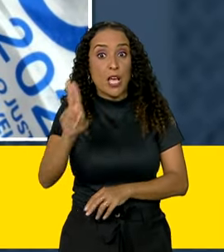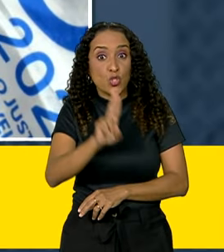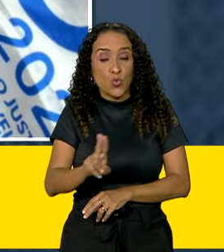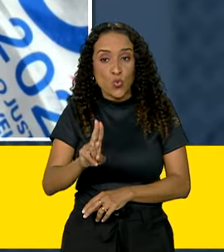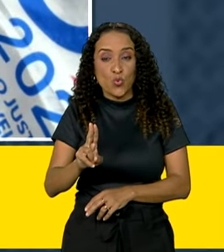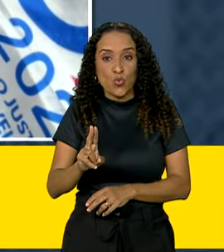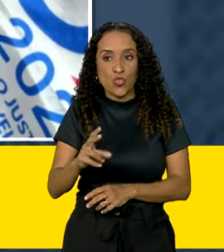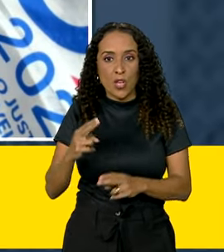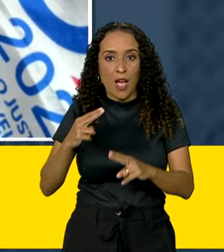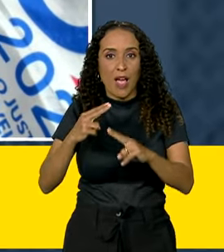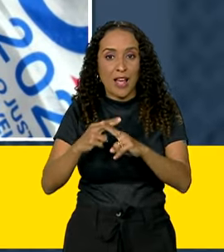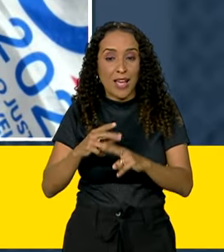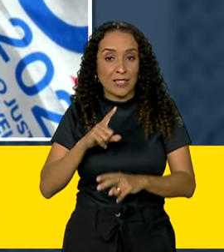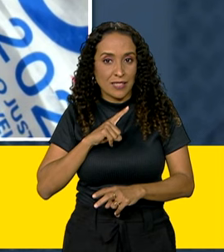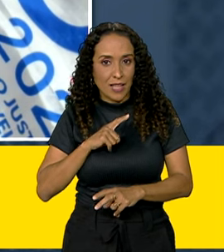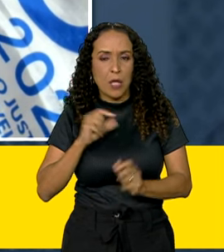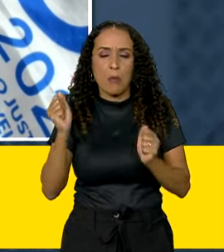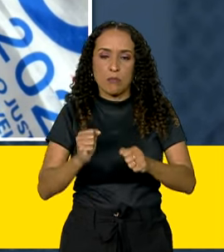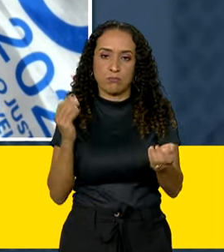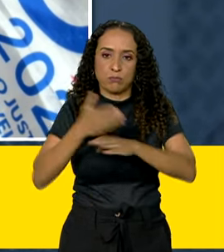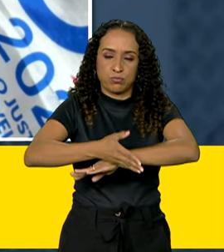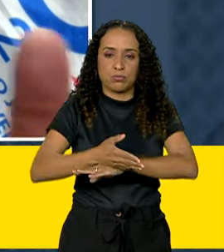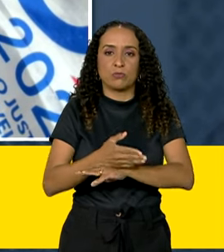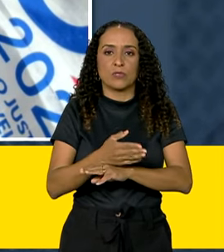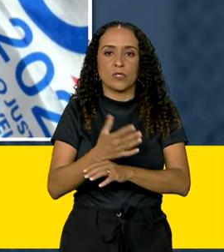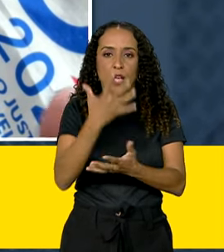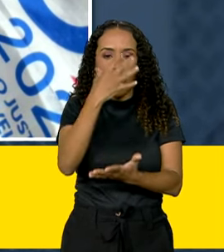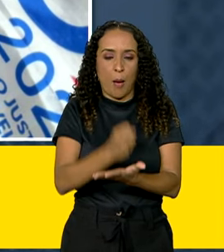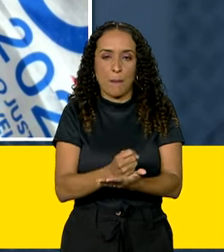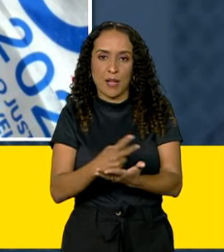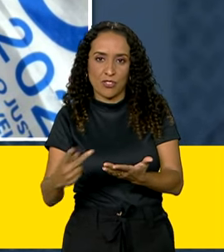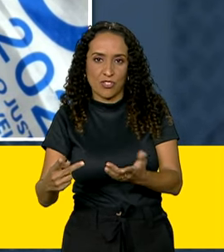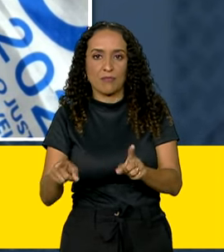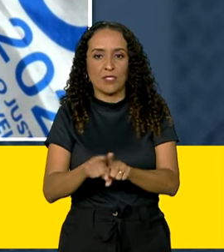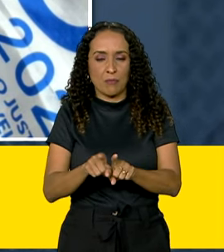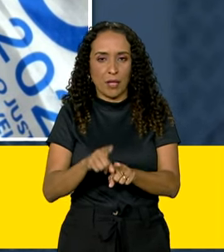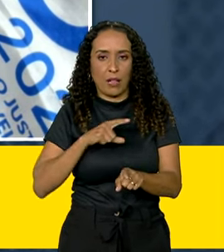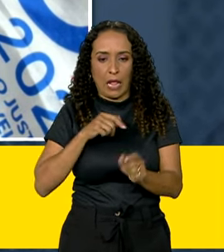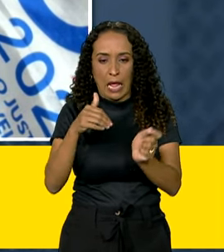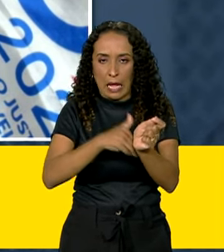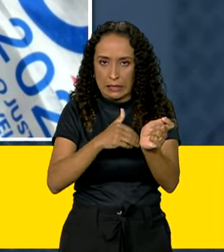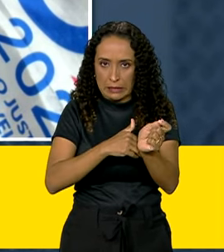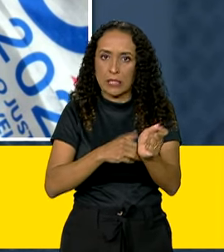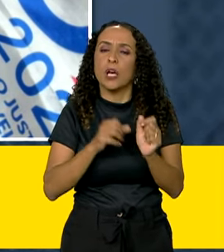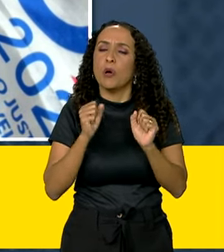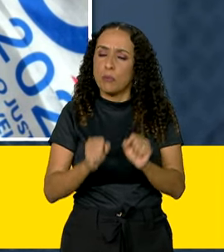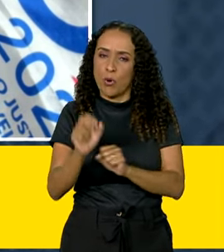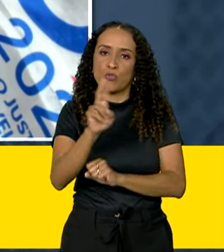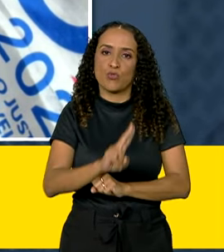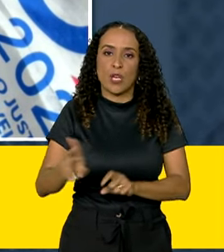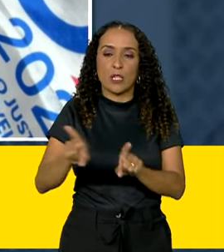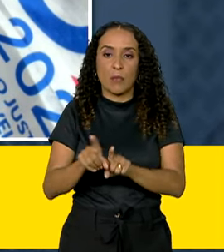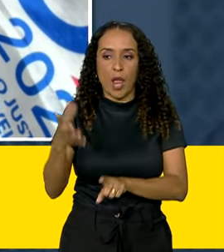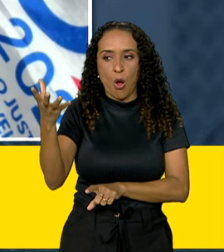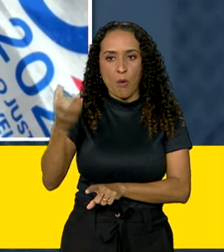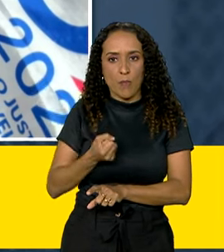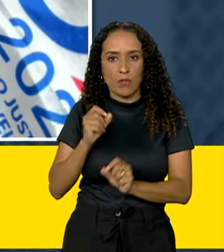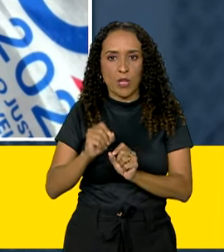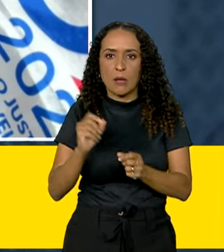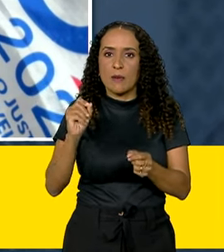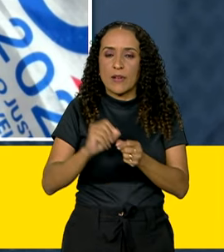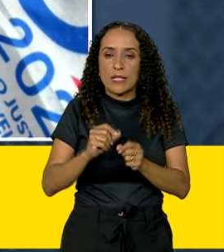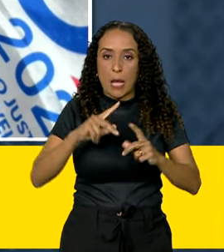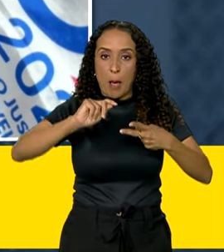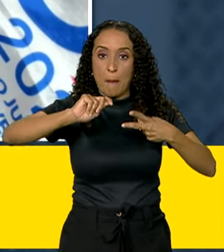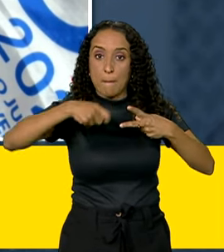Tem, pode acessar o aplicativo Caixa Tem, ali a sua senha, você pode usar o benefício para fazer o